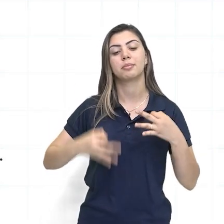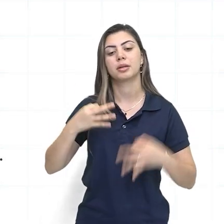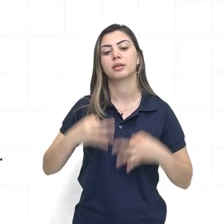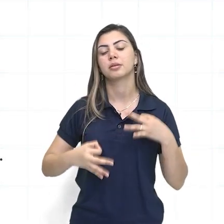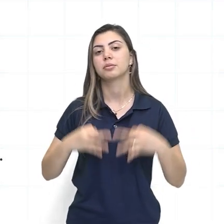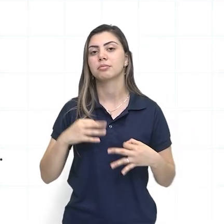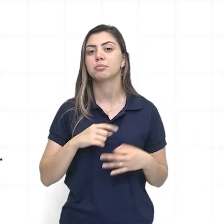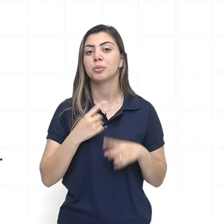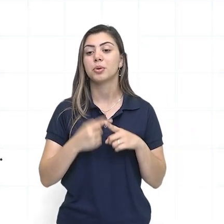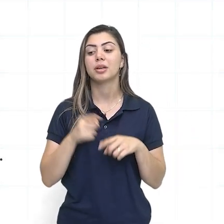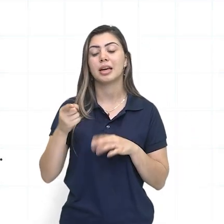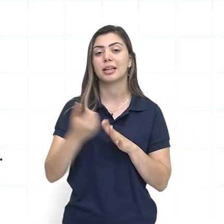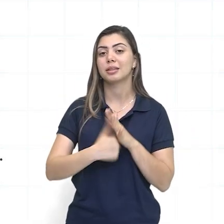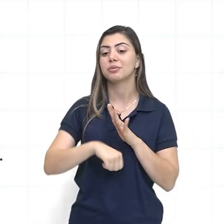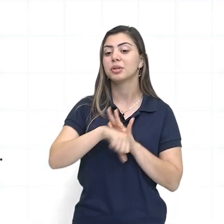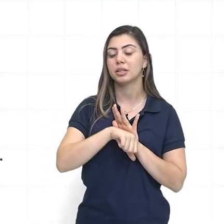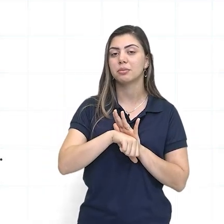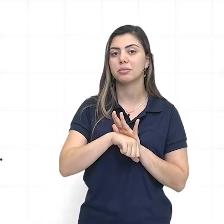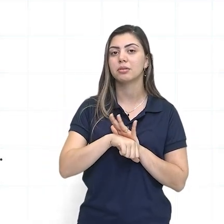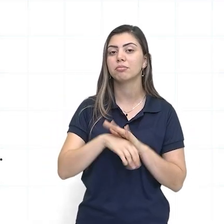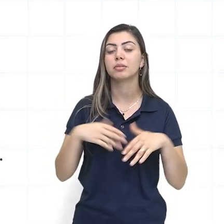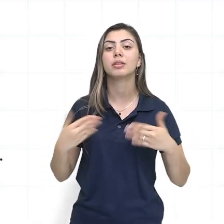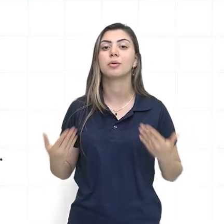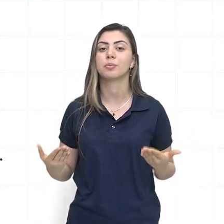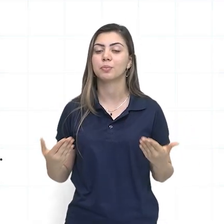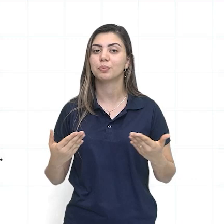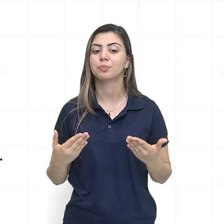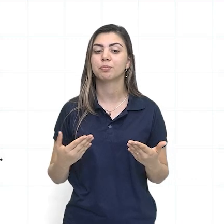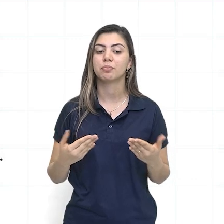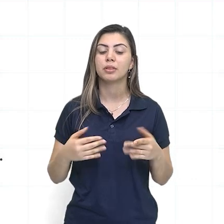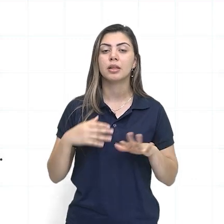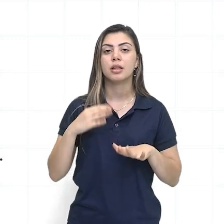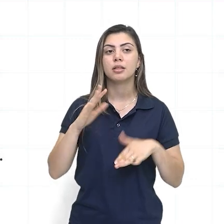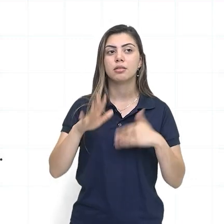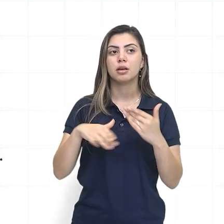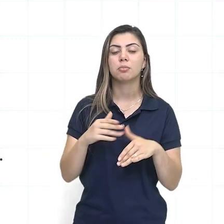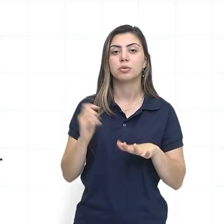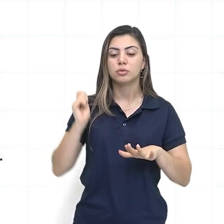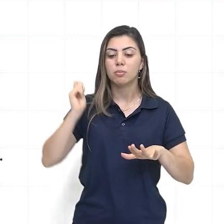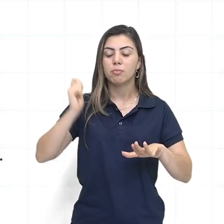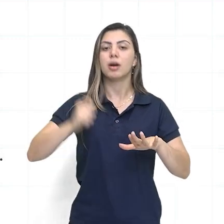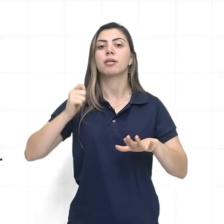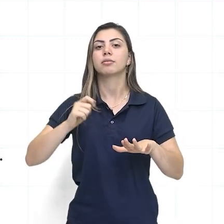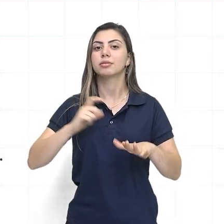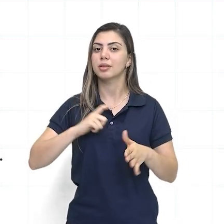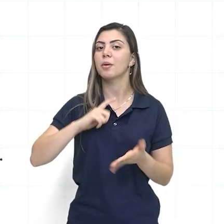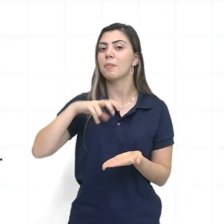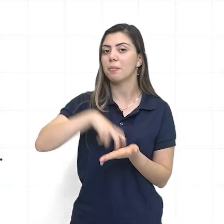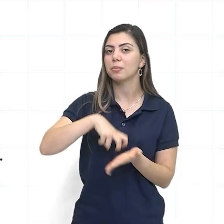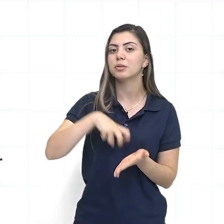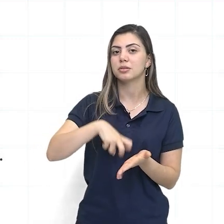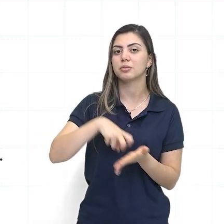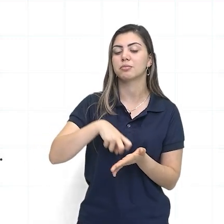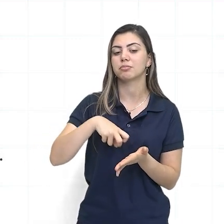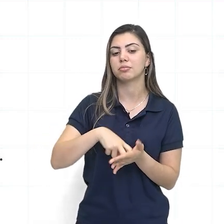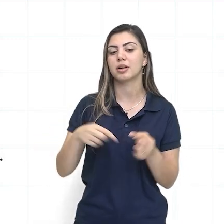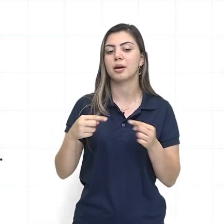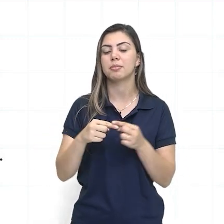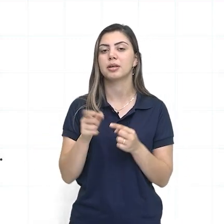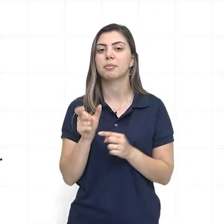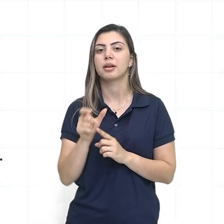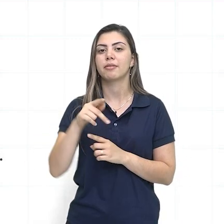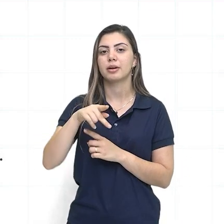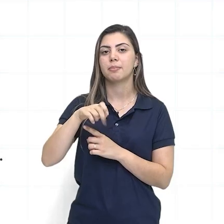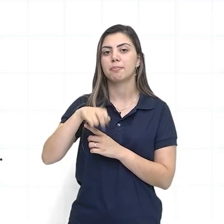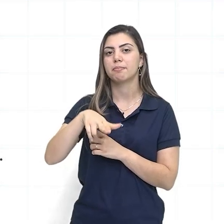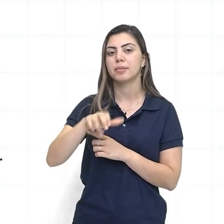desse crime que ela cometeu. Então, no final do julgamento, ele recebe uma pena, né? Então, a